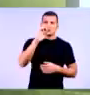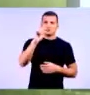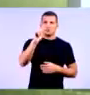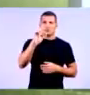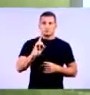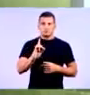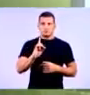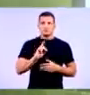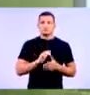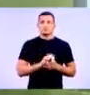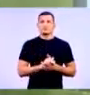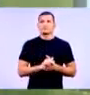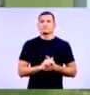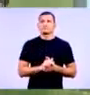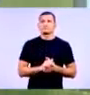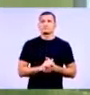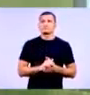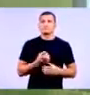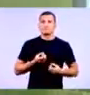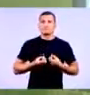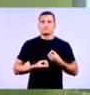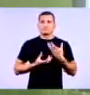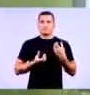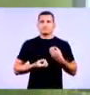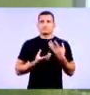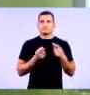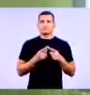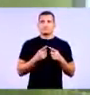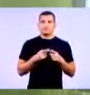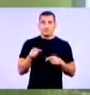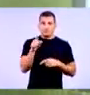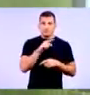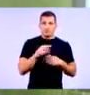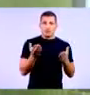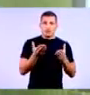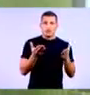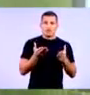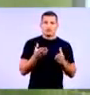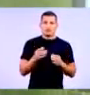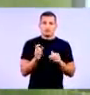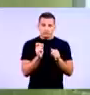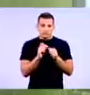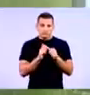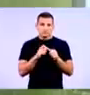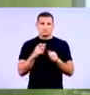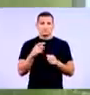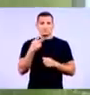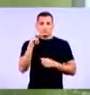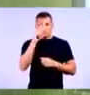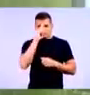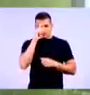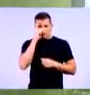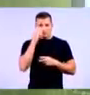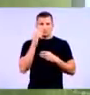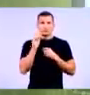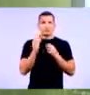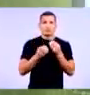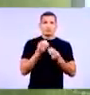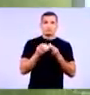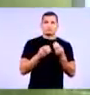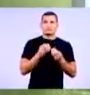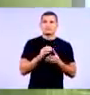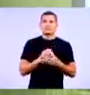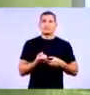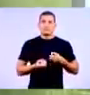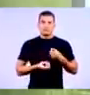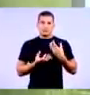bonito, professora. Lindo. Vocês agora vão construir um com as ideias de vocês. O que que aí exala da